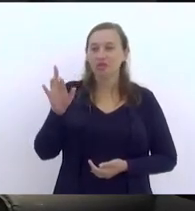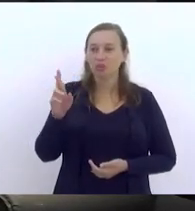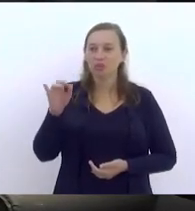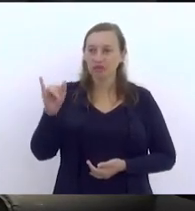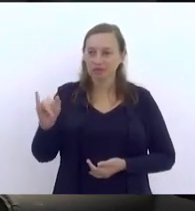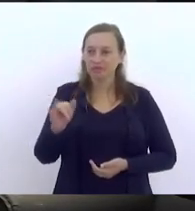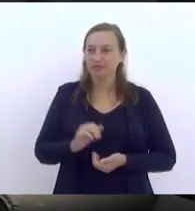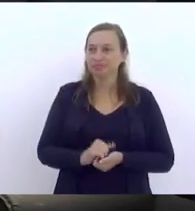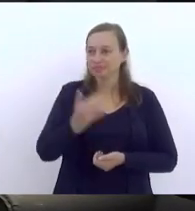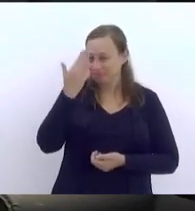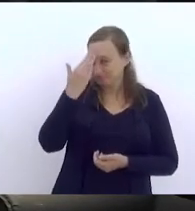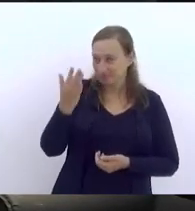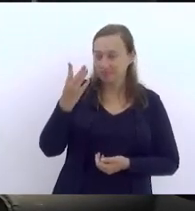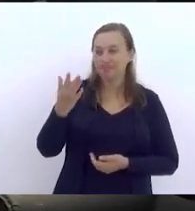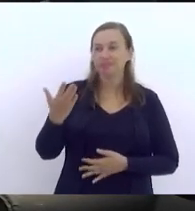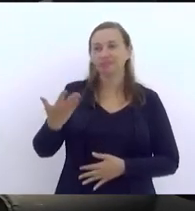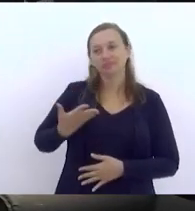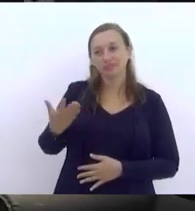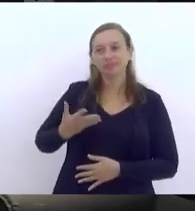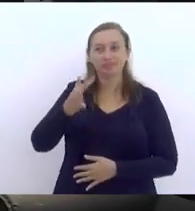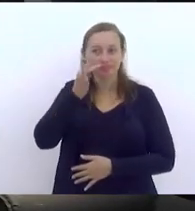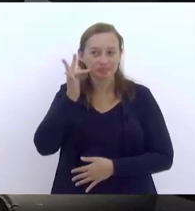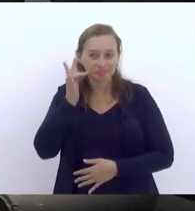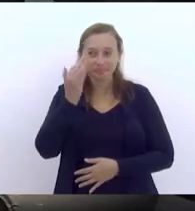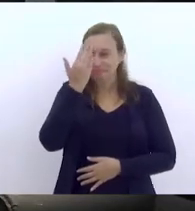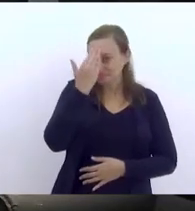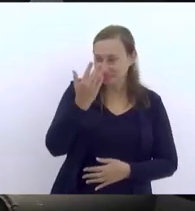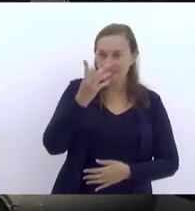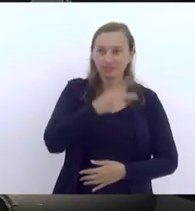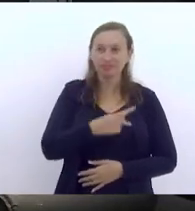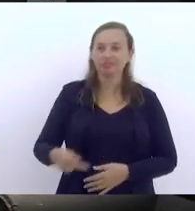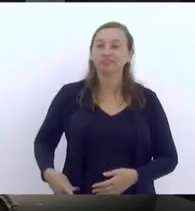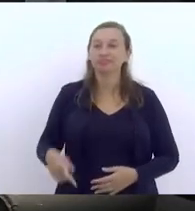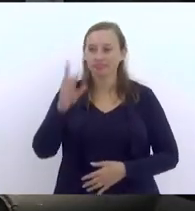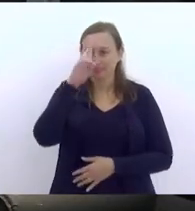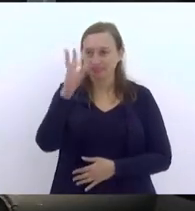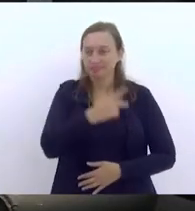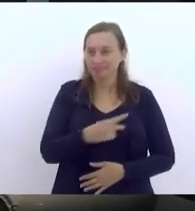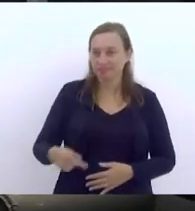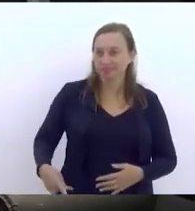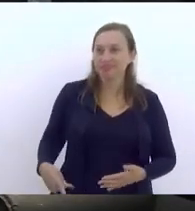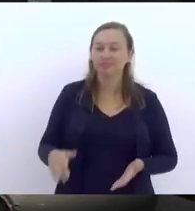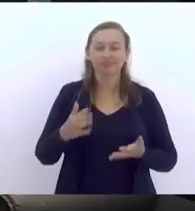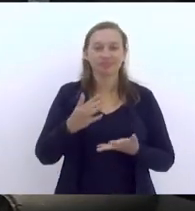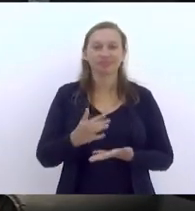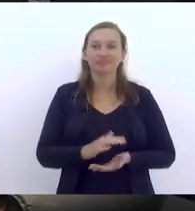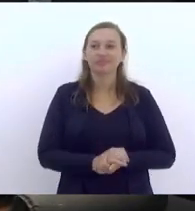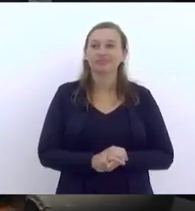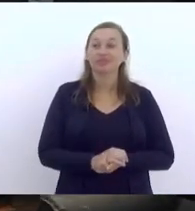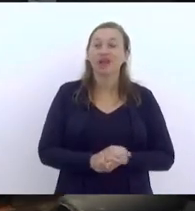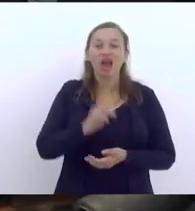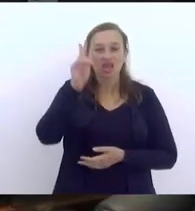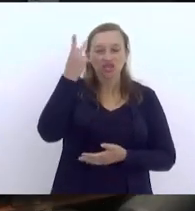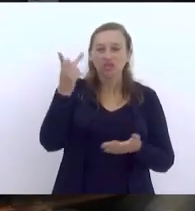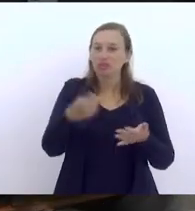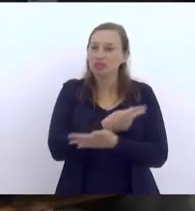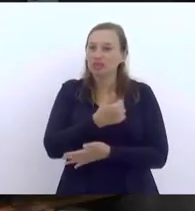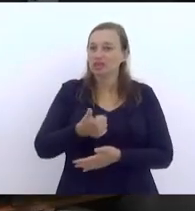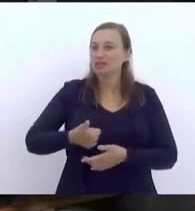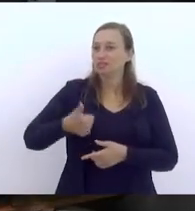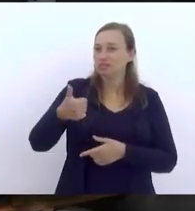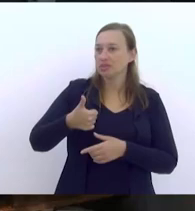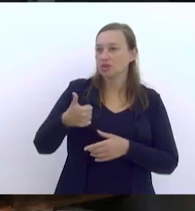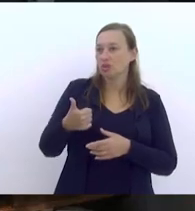obrigado, o presidente. Tá, obrigado também ao meu companheiro Flávio Serafim. Isso, obrigado. Senhor presidente. Desculpe aí, tá? É, claro, a história acontece primeiro como